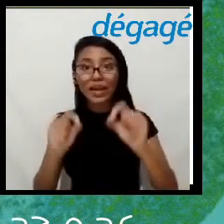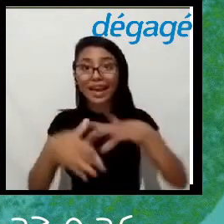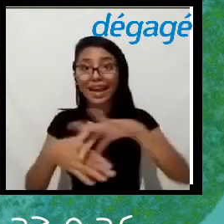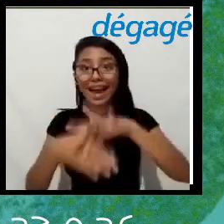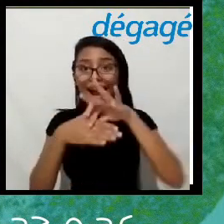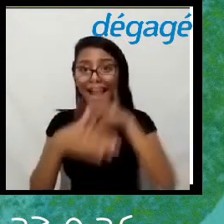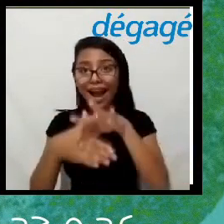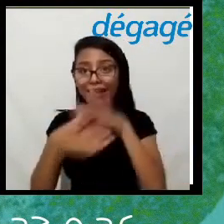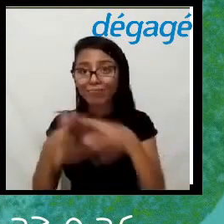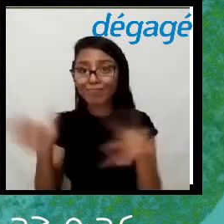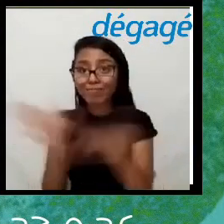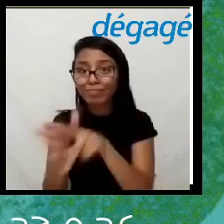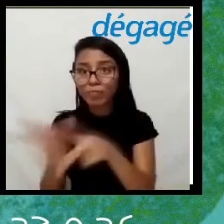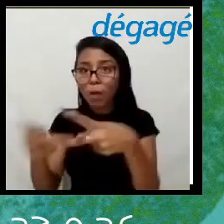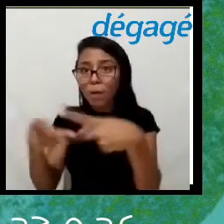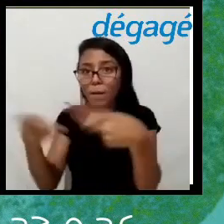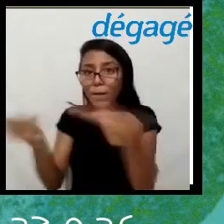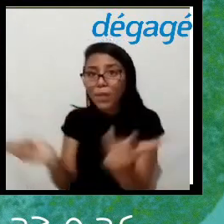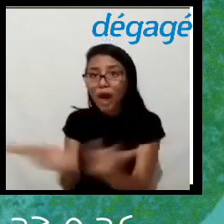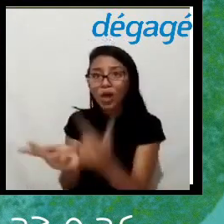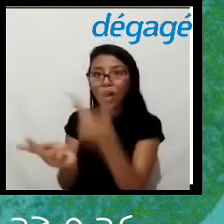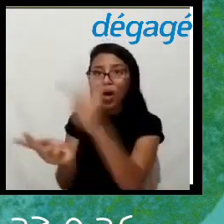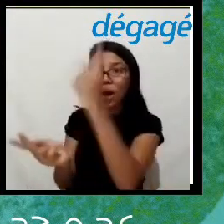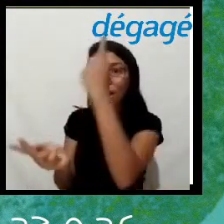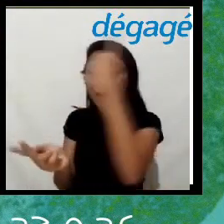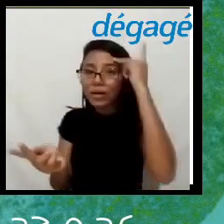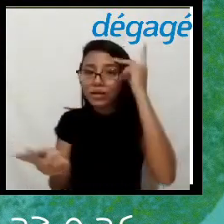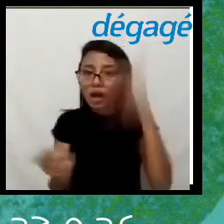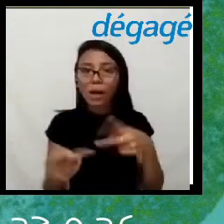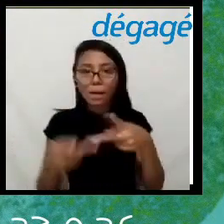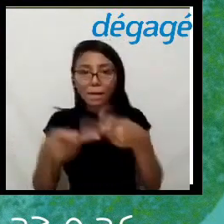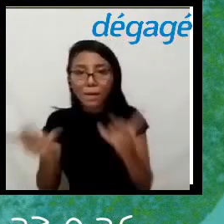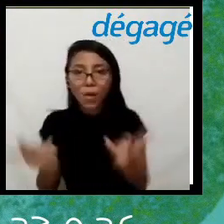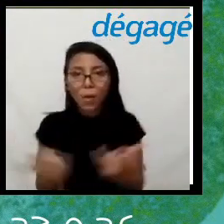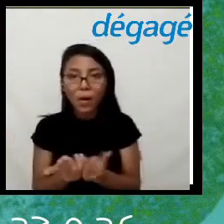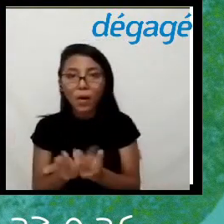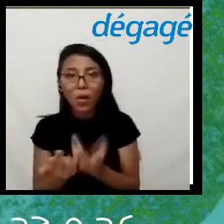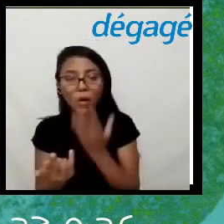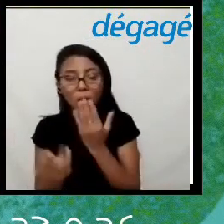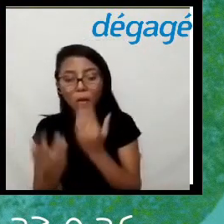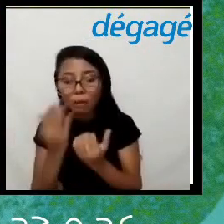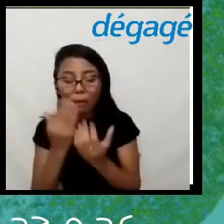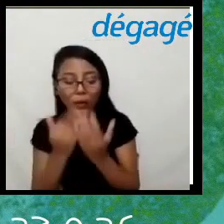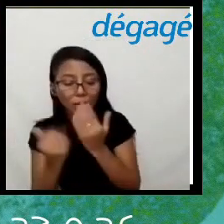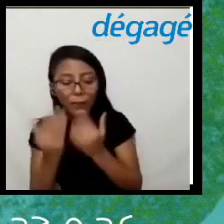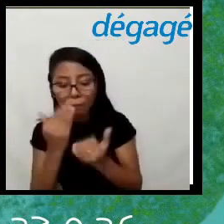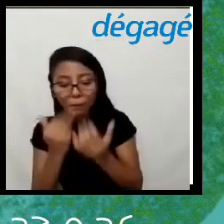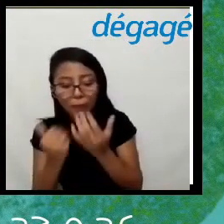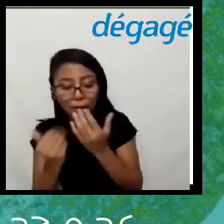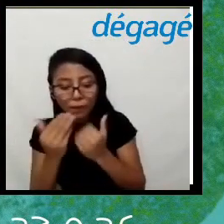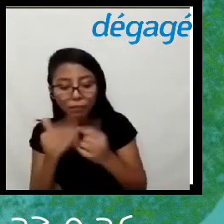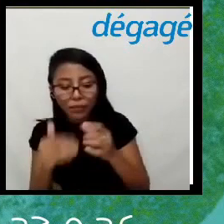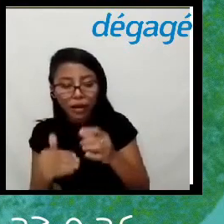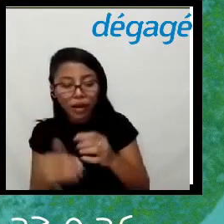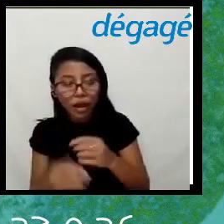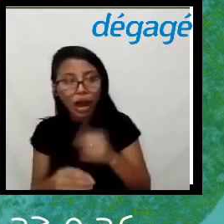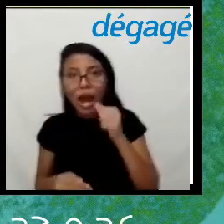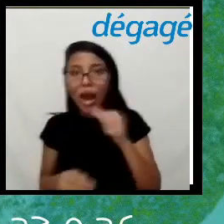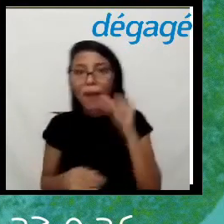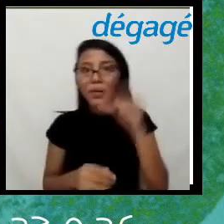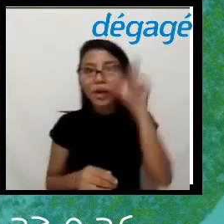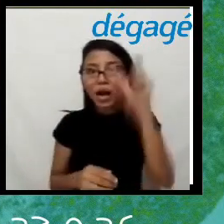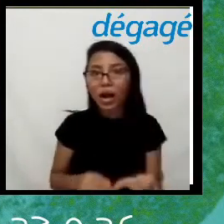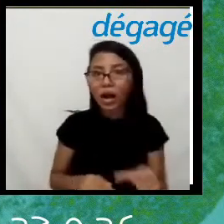quando possível, a gente conseguia restituir o valor do alimento para as pessoas, né? Sinalizar que estava acontecendo ali não era